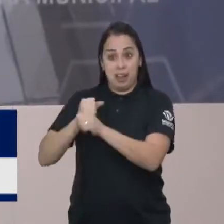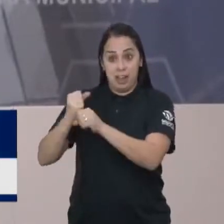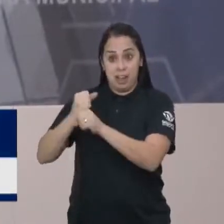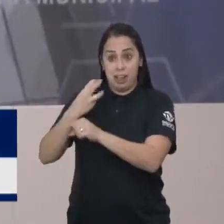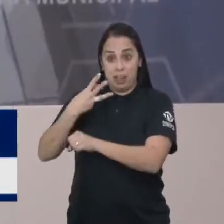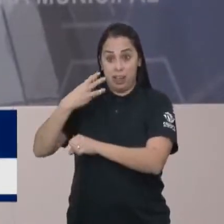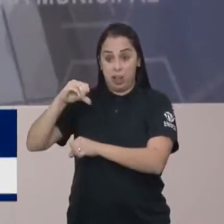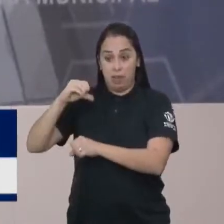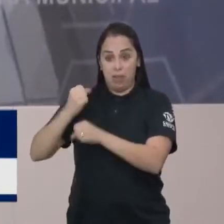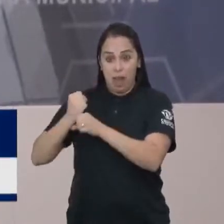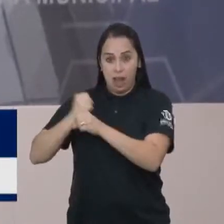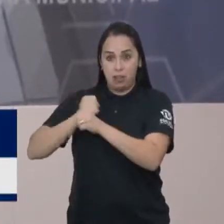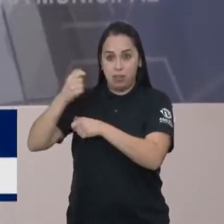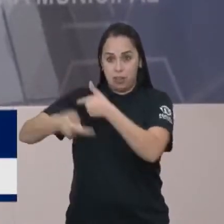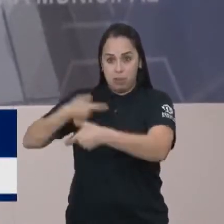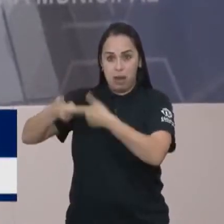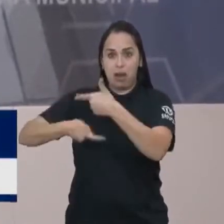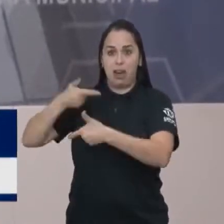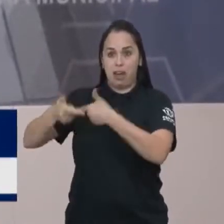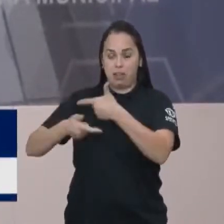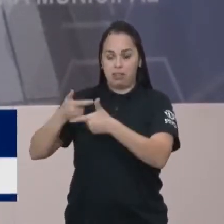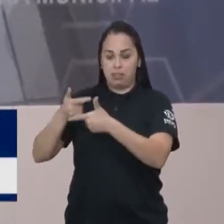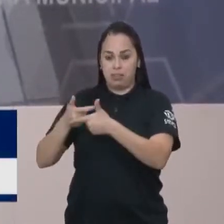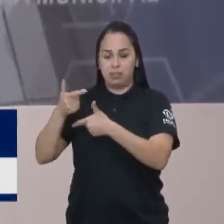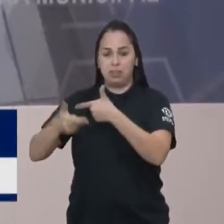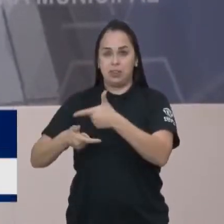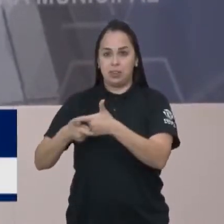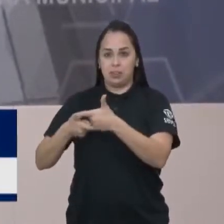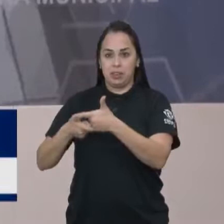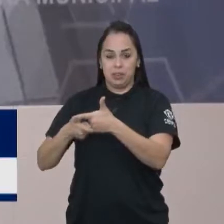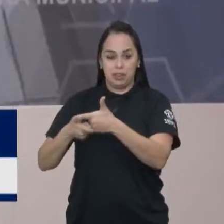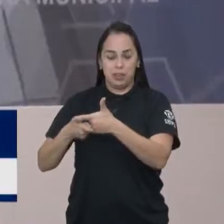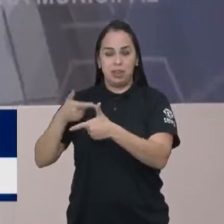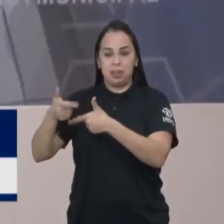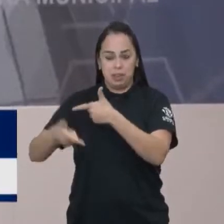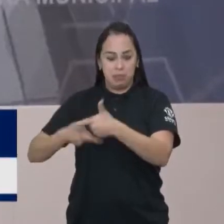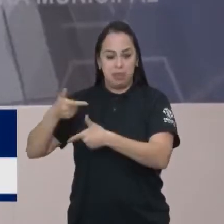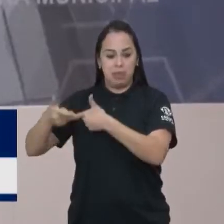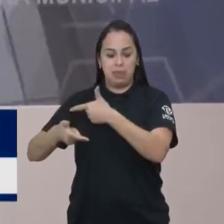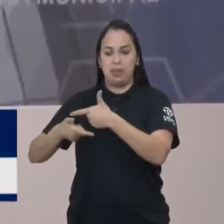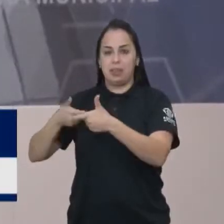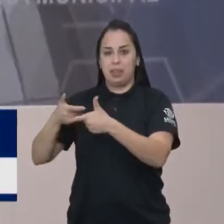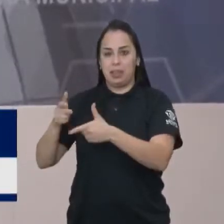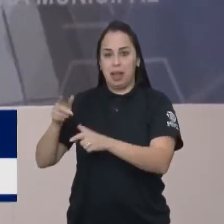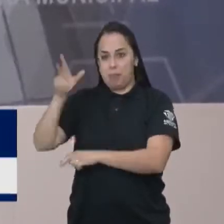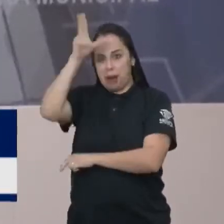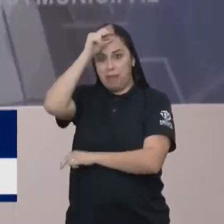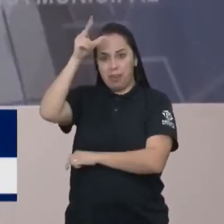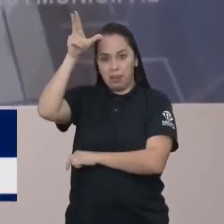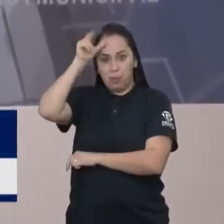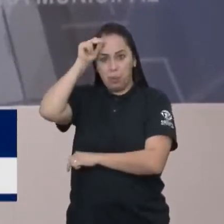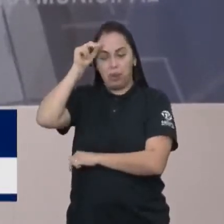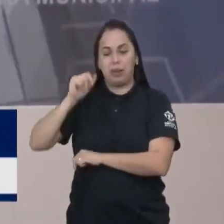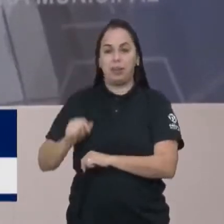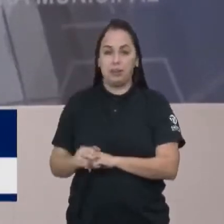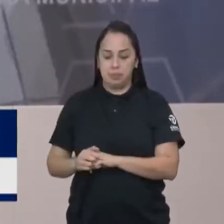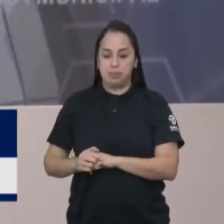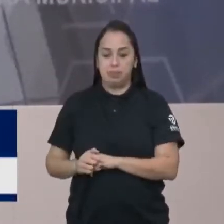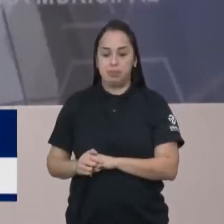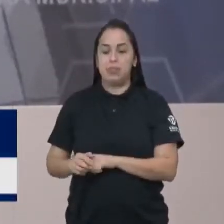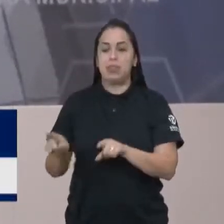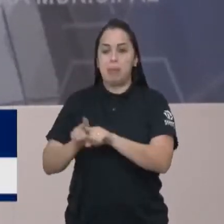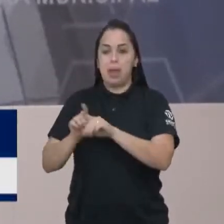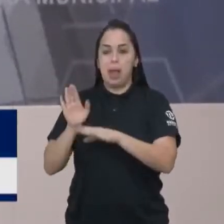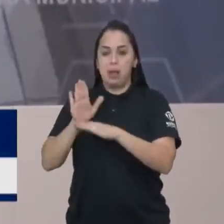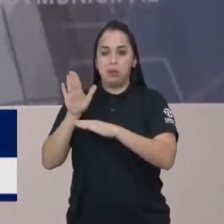frente de uma posição importante na prefeitura, contribuindo de forma bastante decisiva no desenvolvimento da